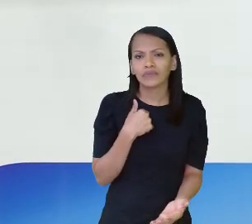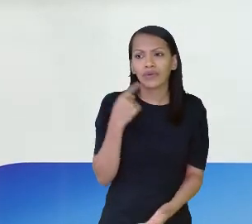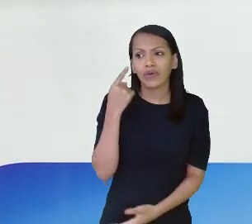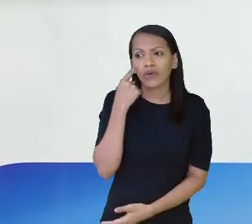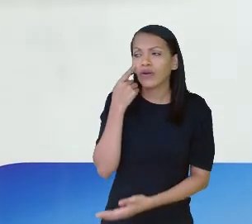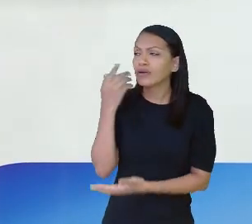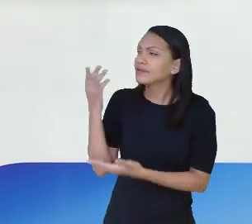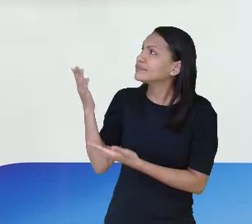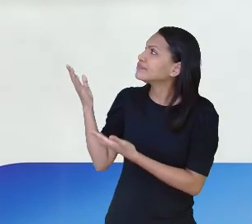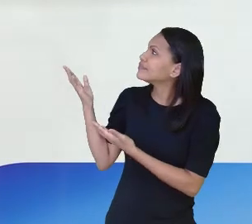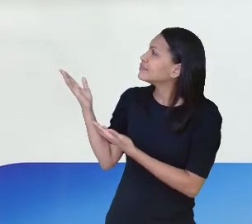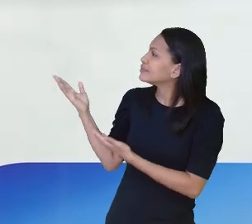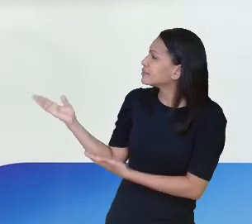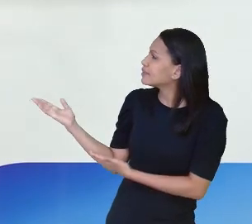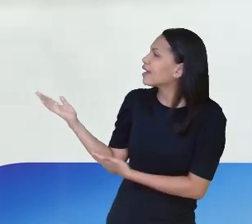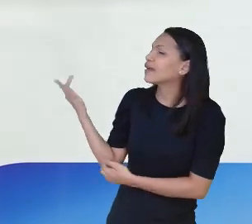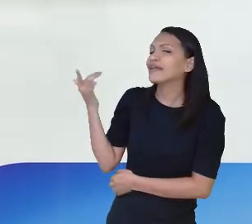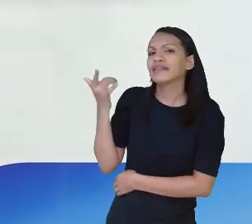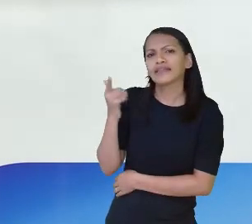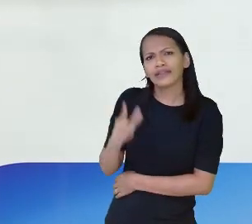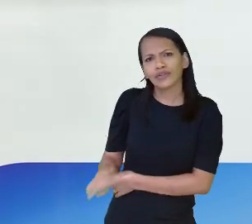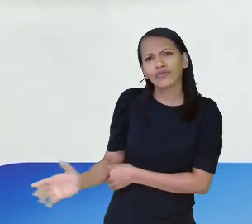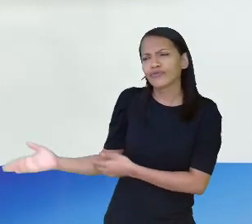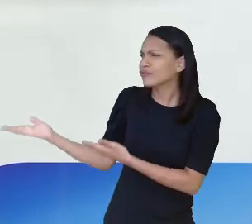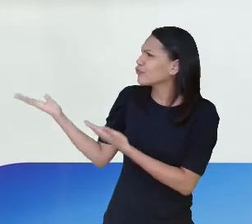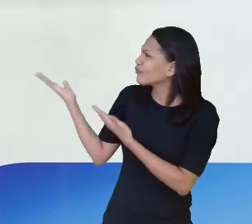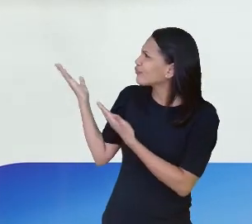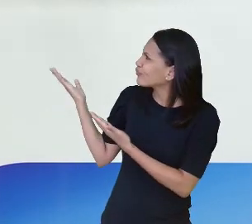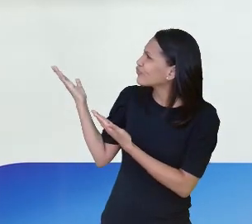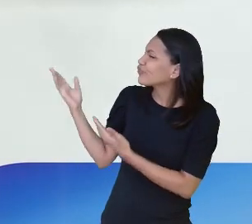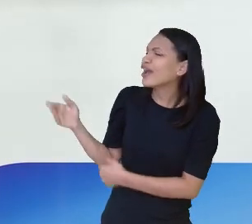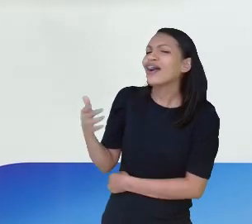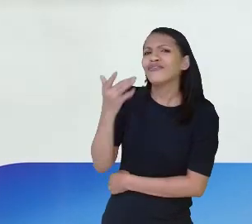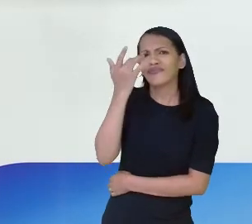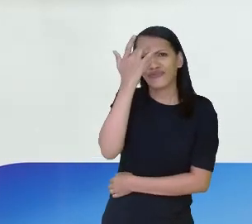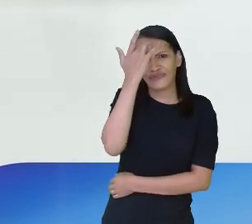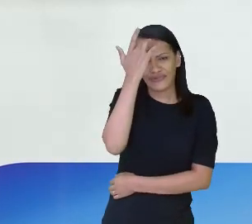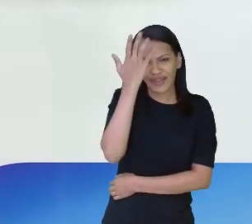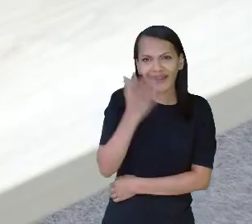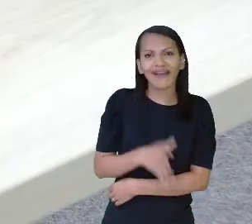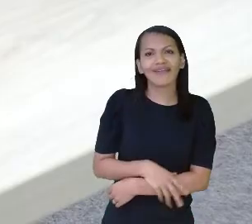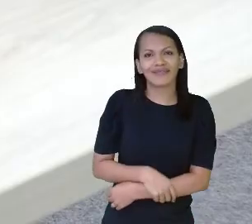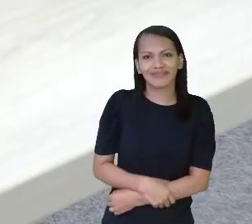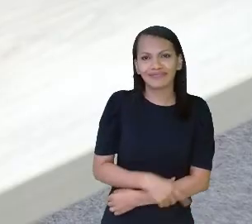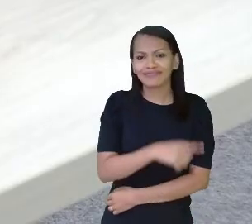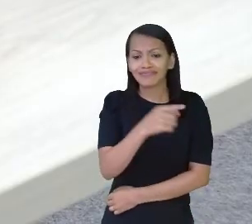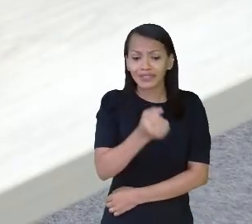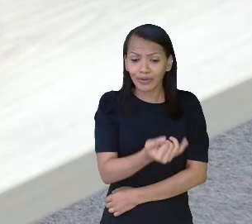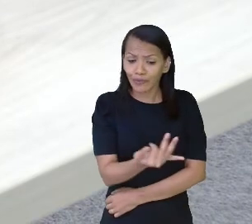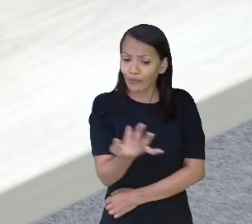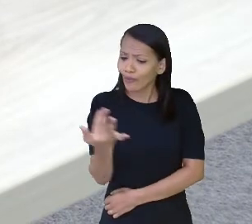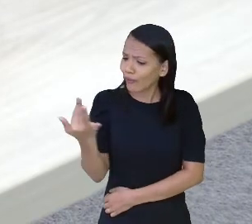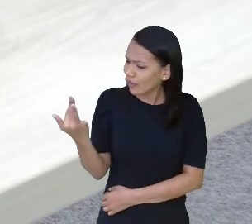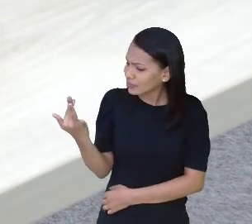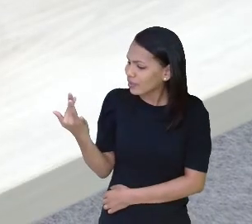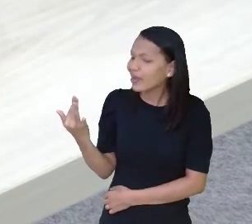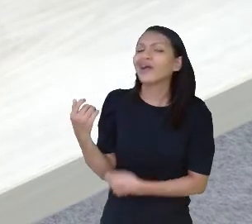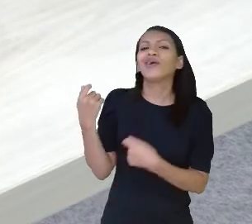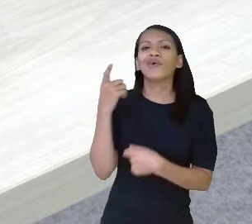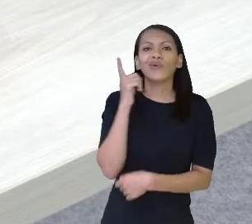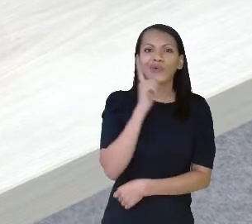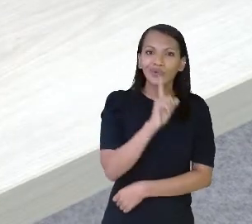vez aqui, para vocês verem. Facinho, ó, na prática. Se você contar, você vai conseguir fazer, ó.